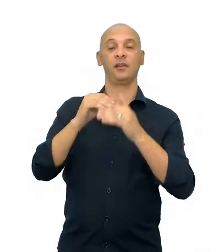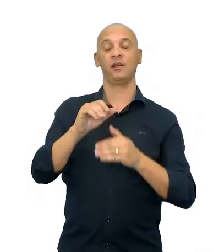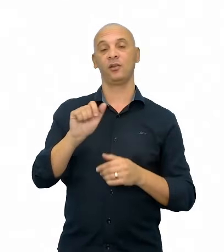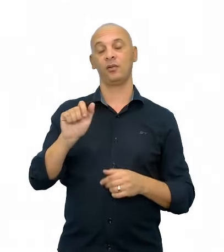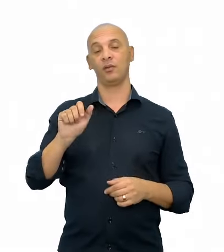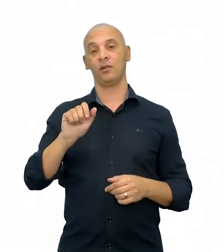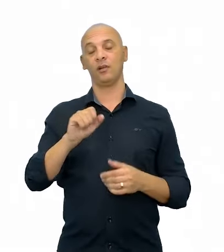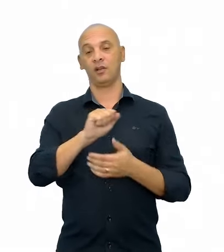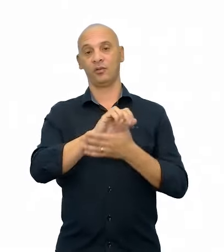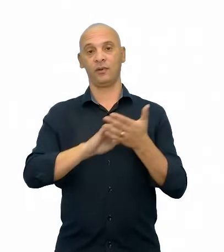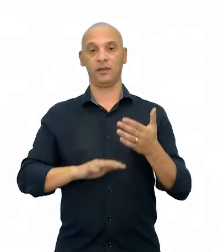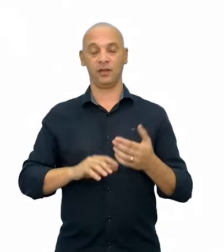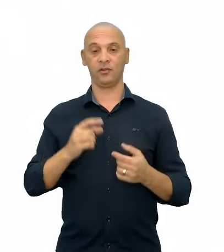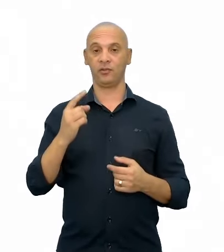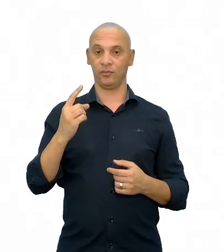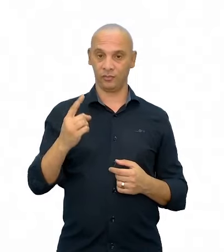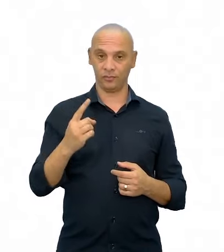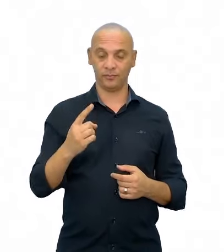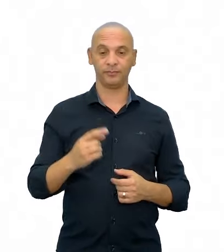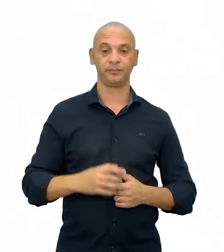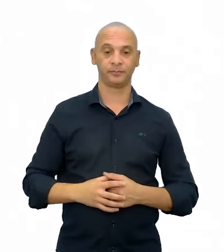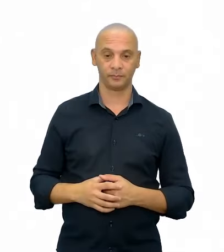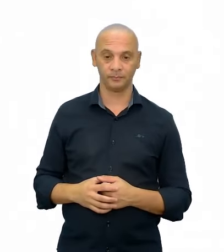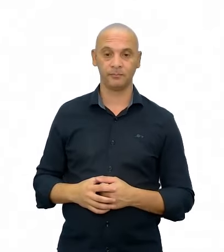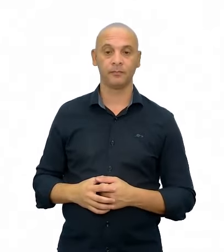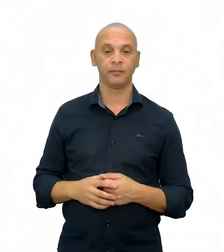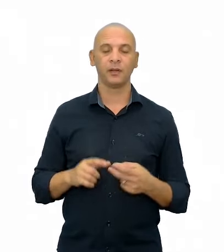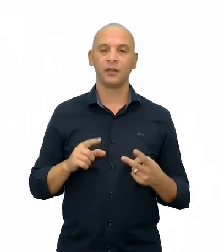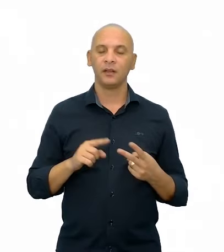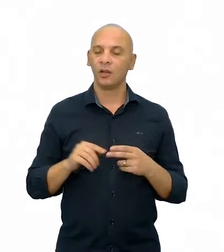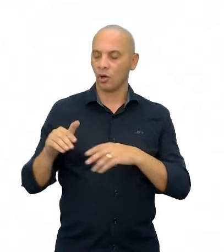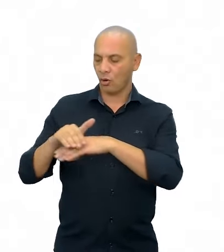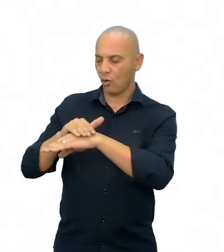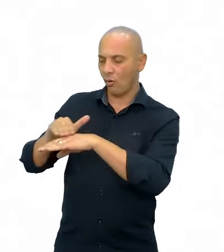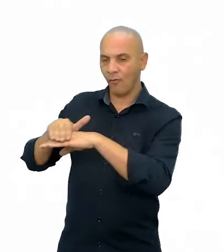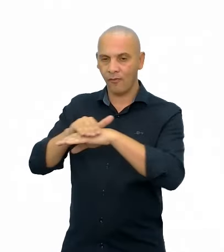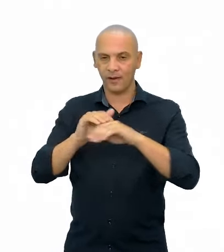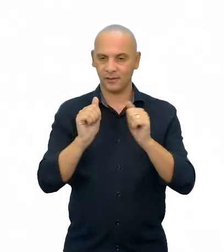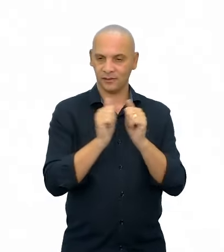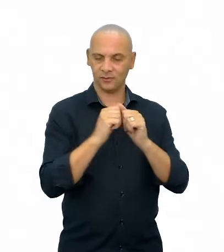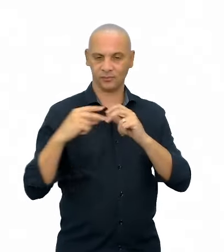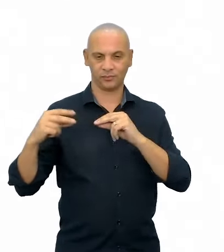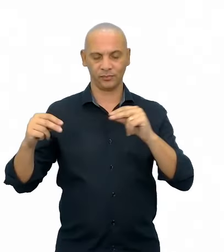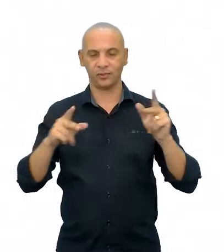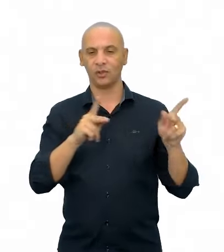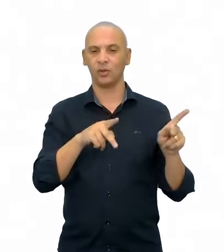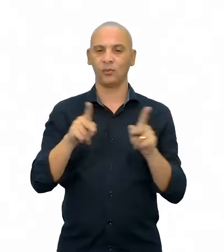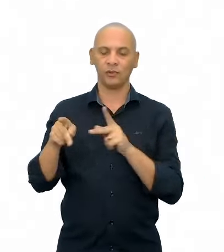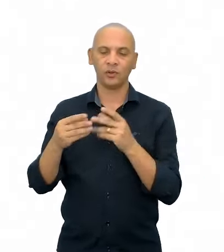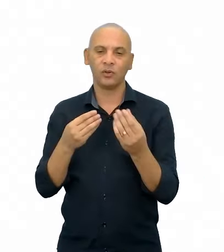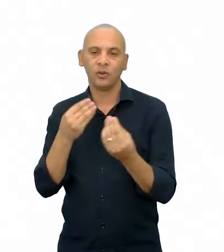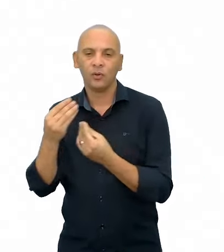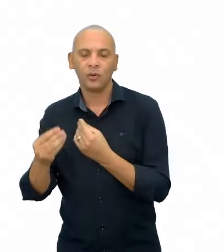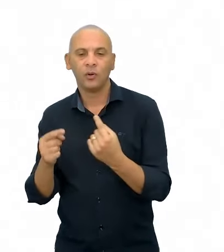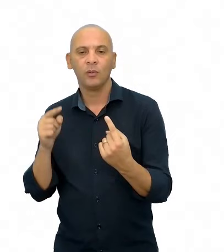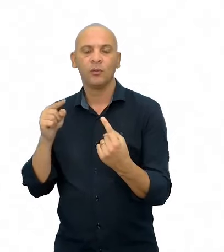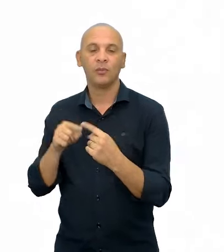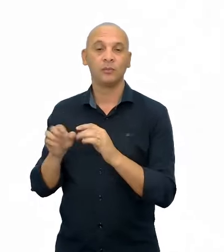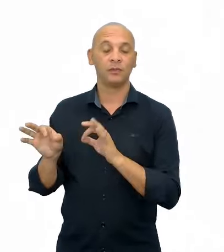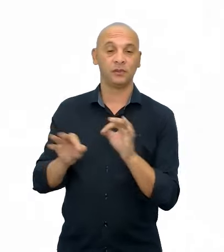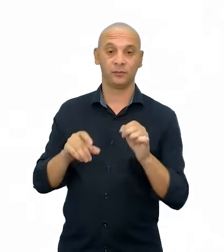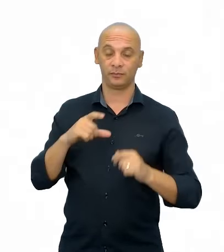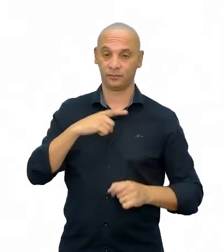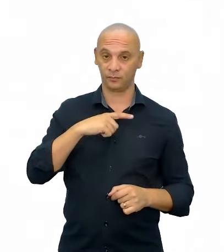da sequência de atividade 1 do volume 2. Discutir com seus pares os possíveis encaminhamentos do